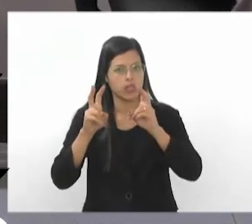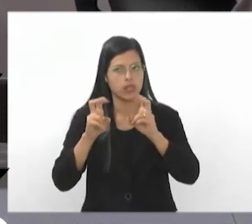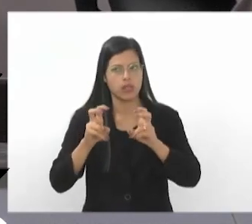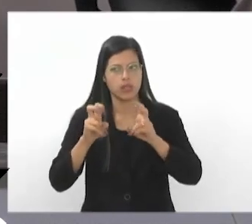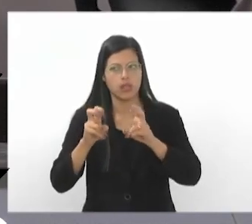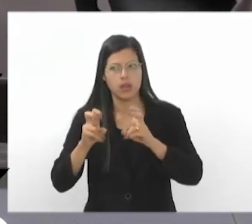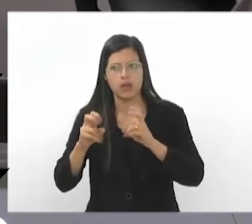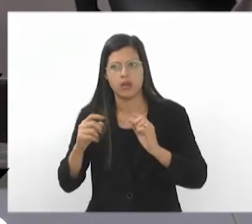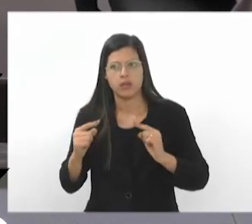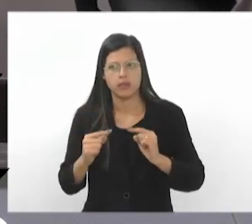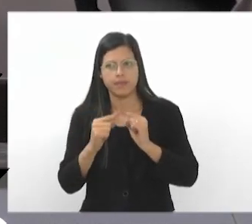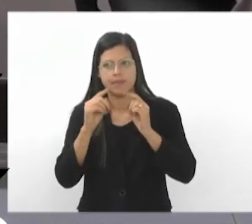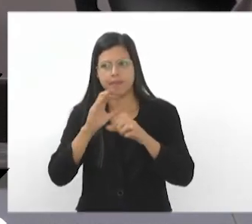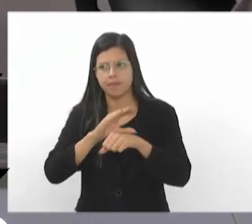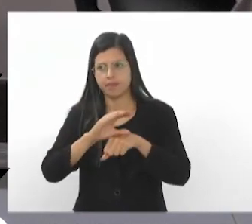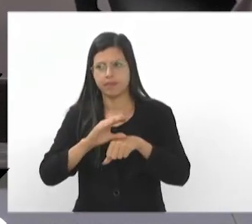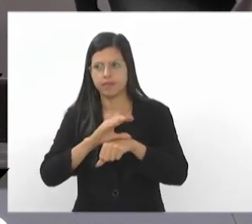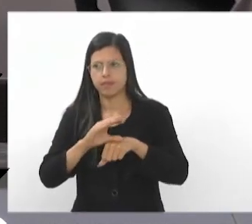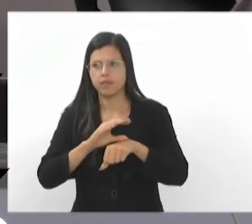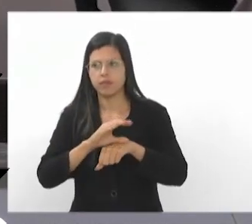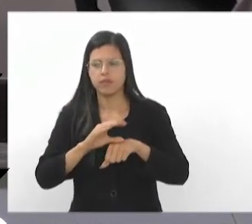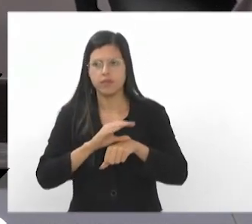de constitucionalidade